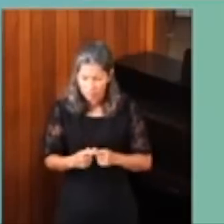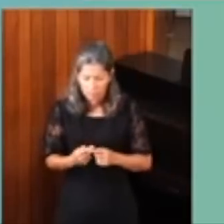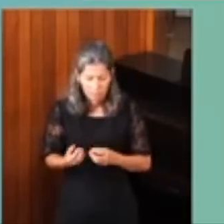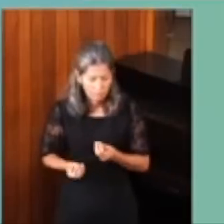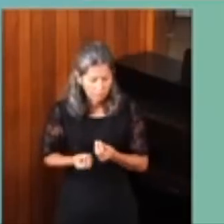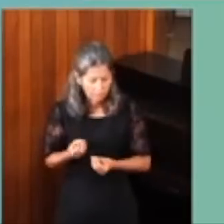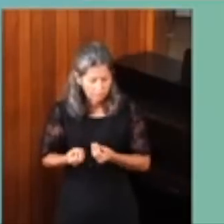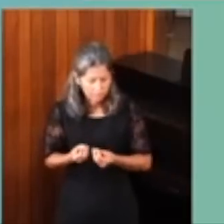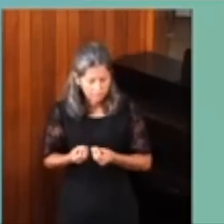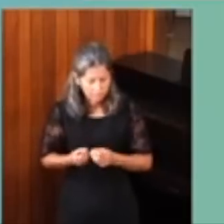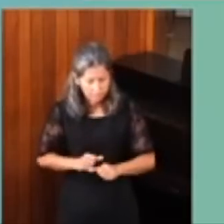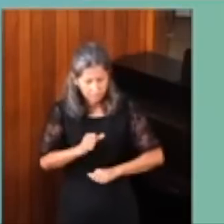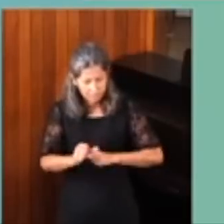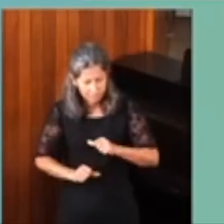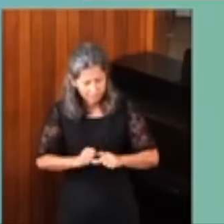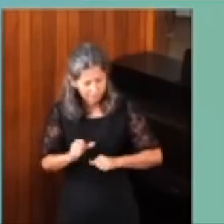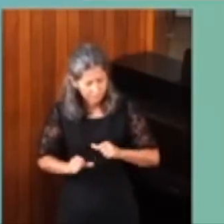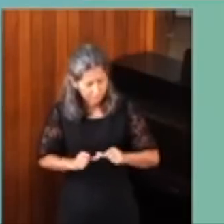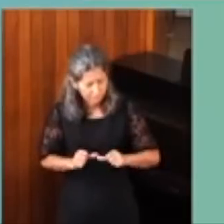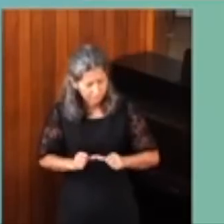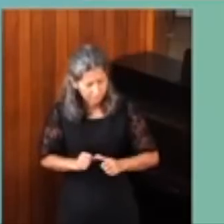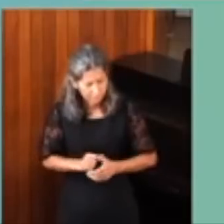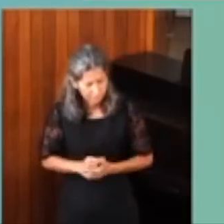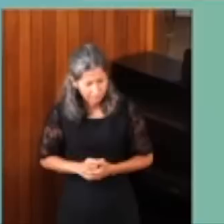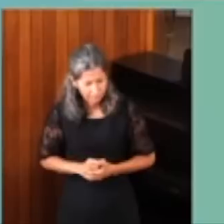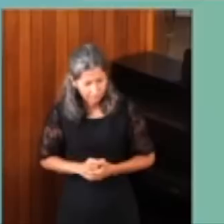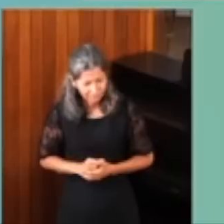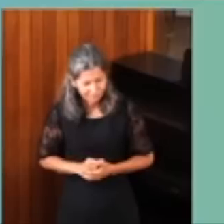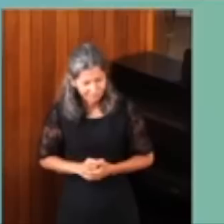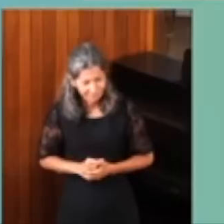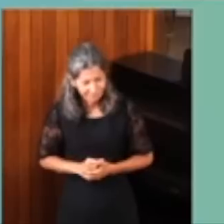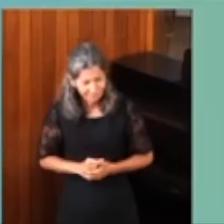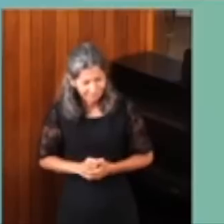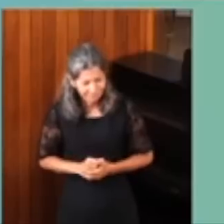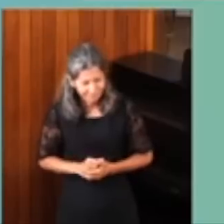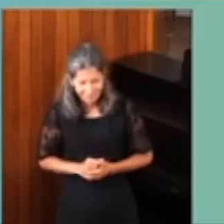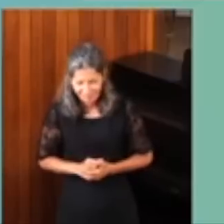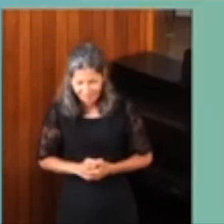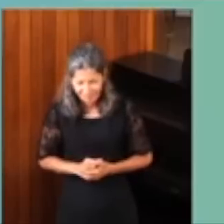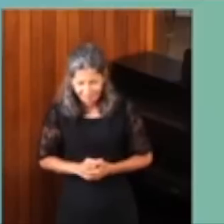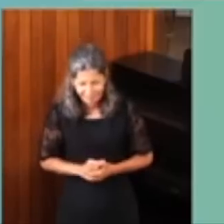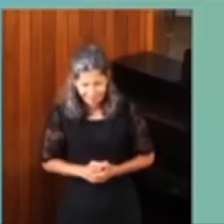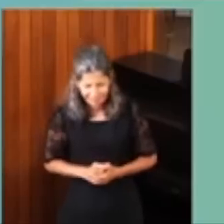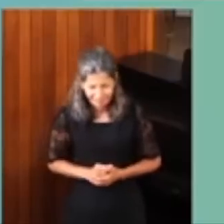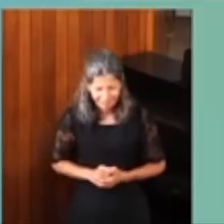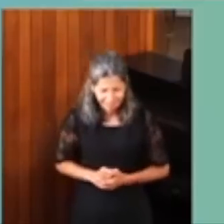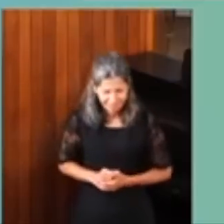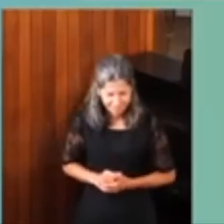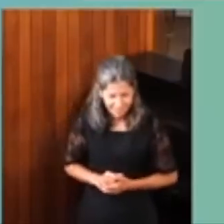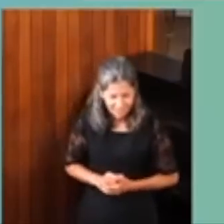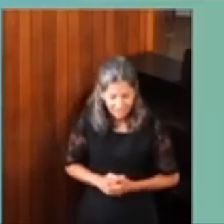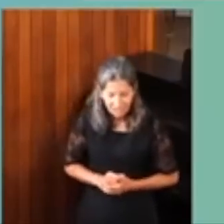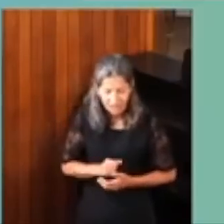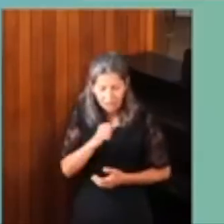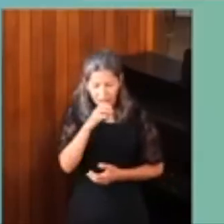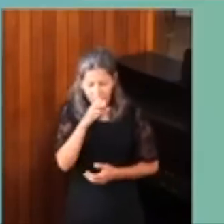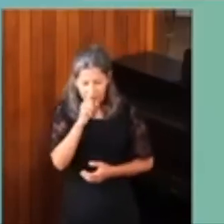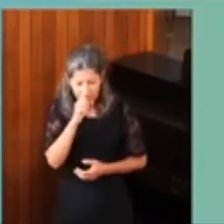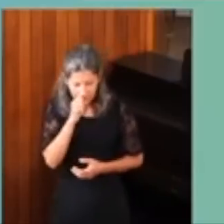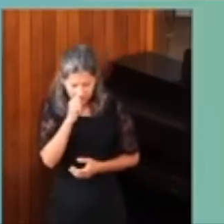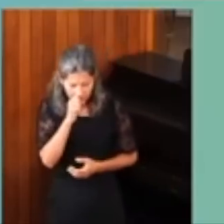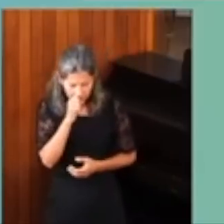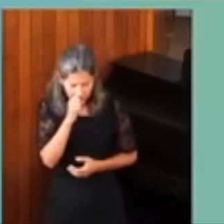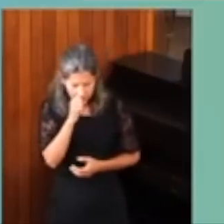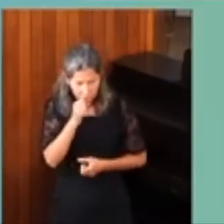Tem nome de que vives, mas está morto, diz lá da Igreja da Reforma. Como o Santo Sábado, a mortalidade da